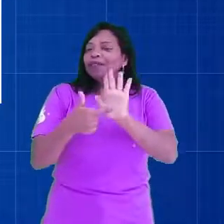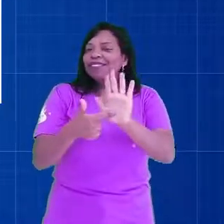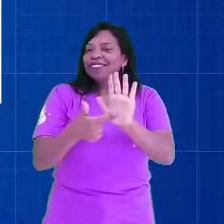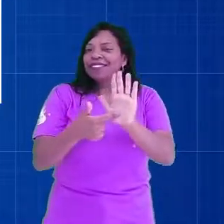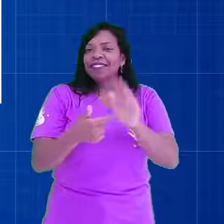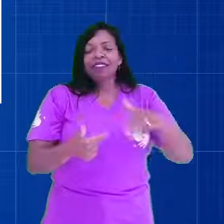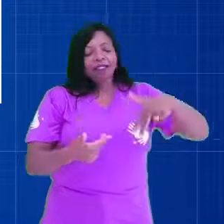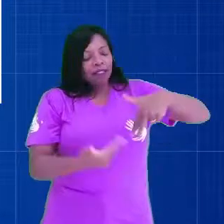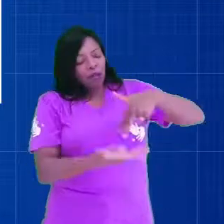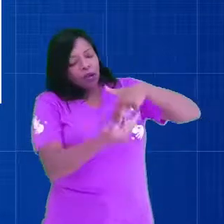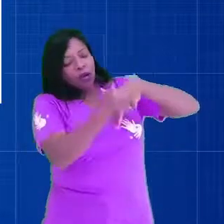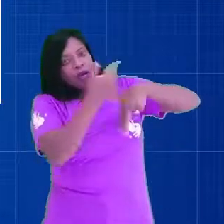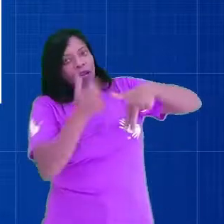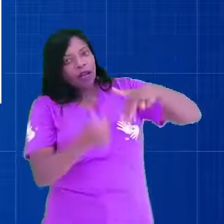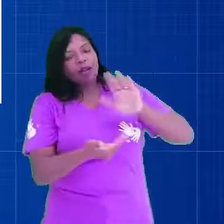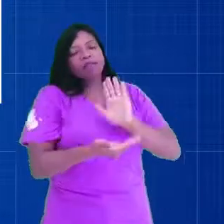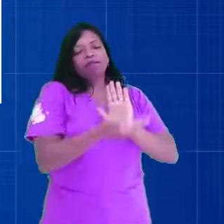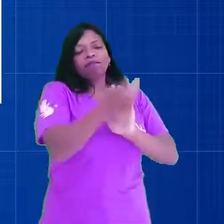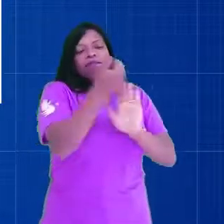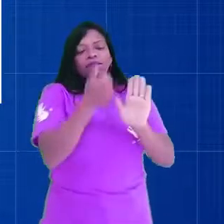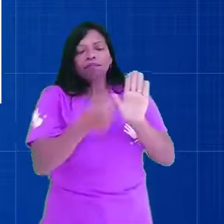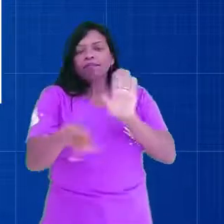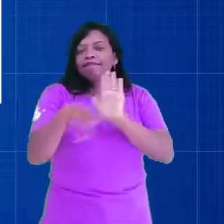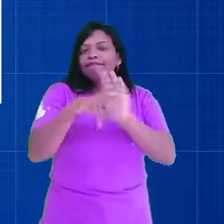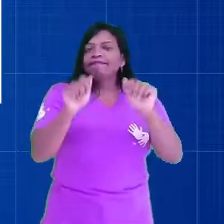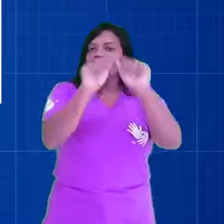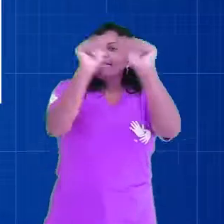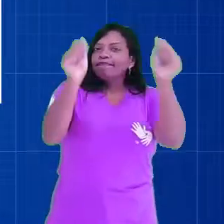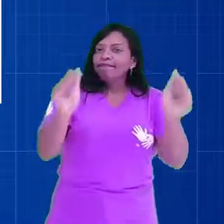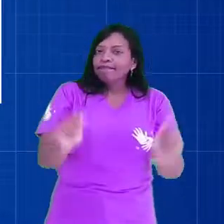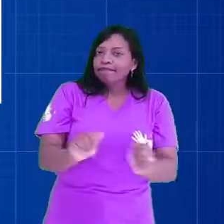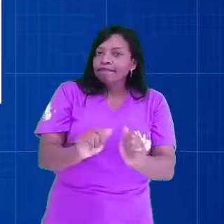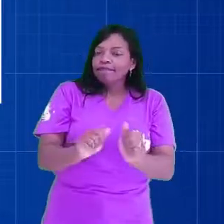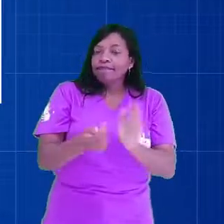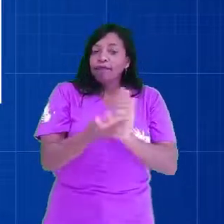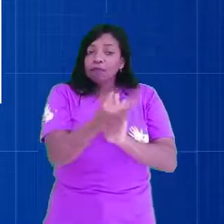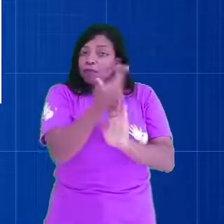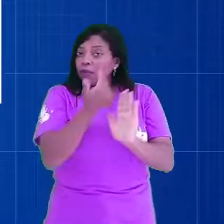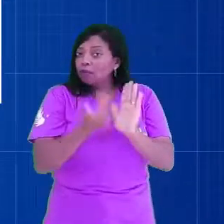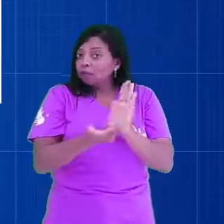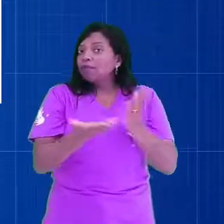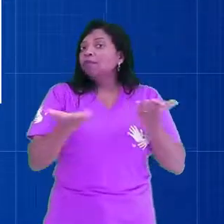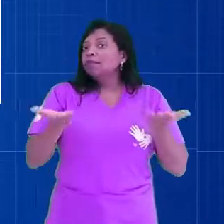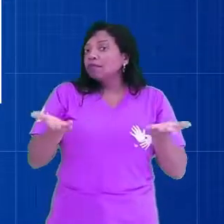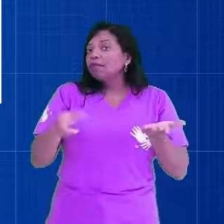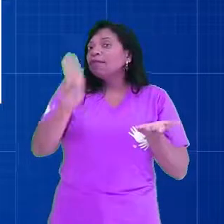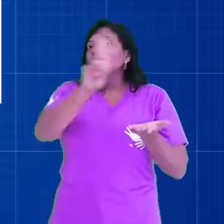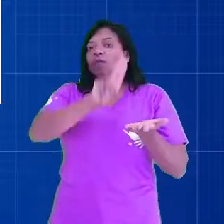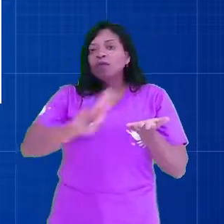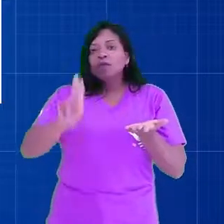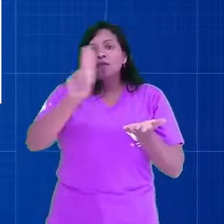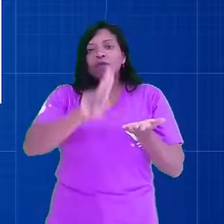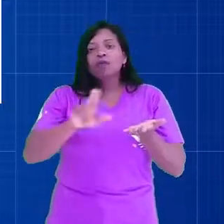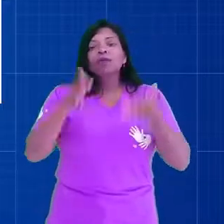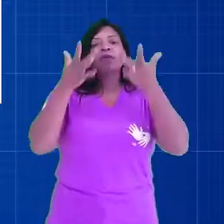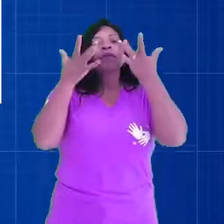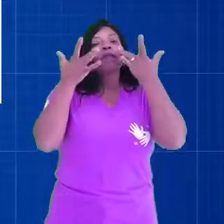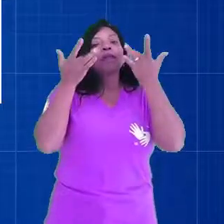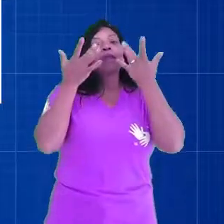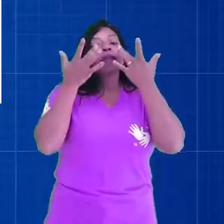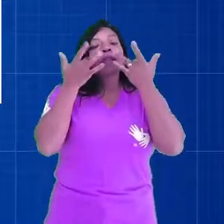silhuetas, que são estes contornos destes desenhos, e que daí a gente utiliza para fazer o teatro de